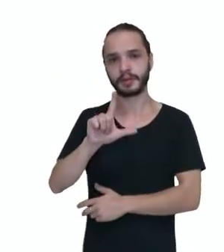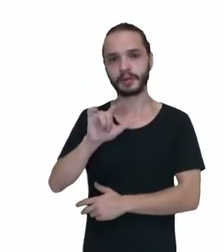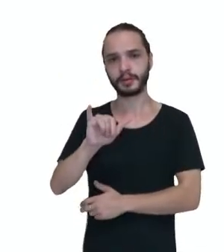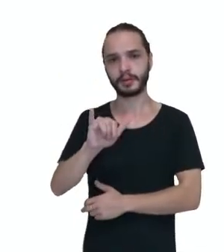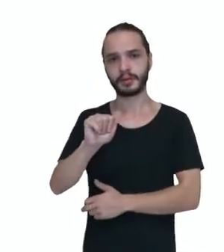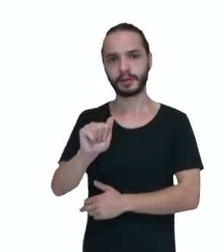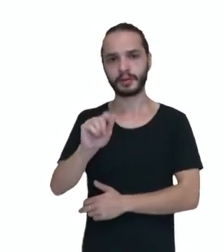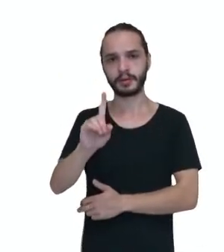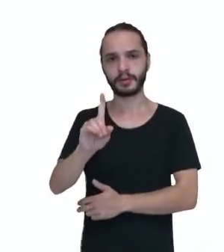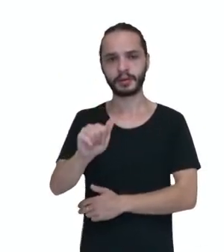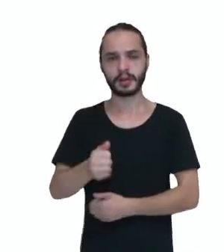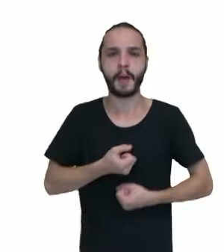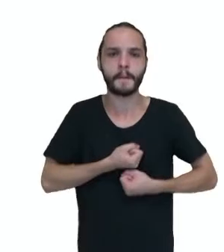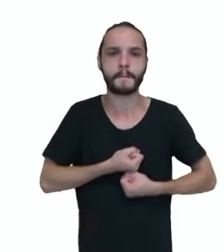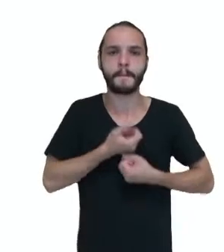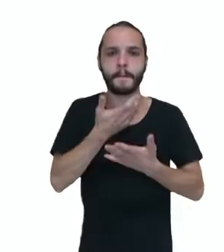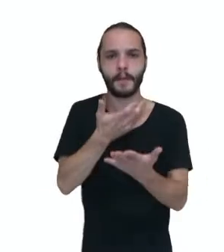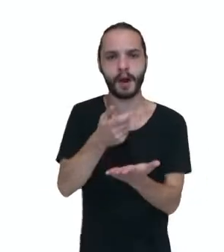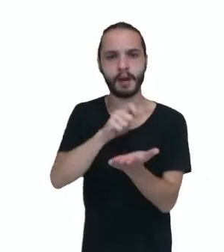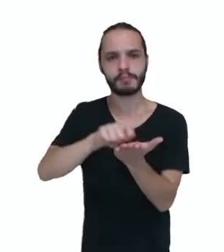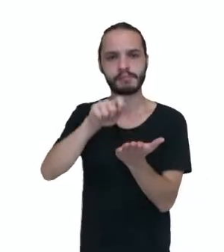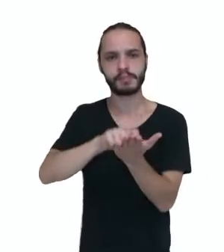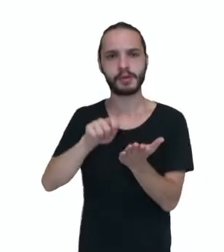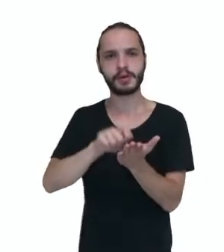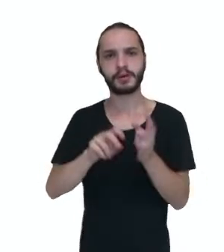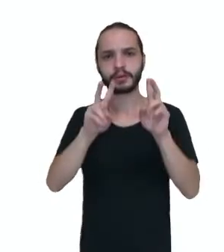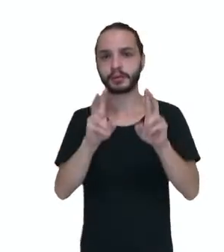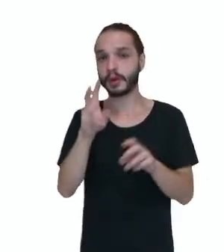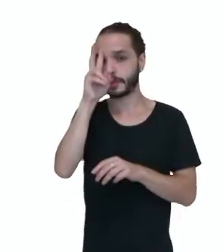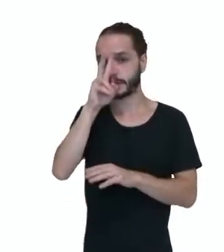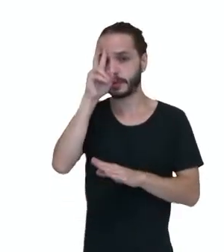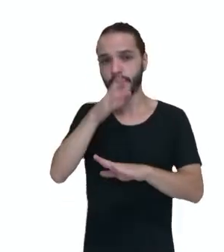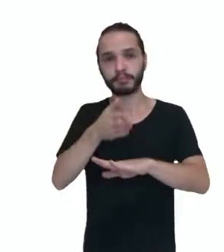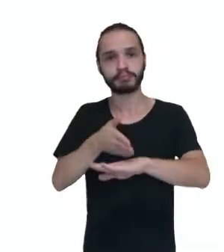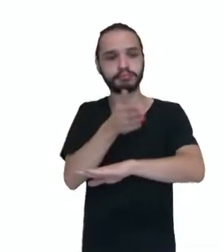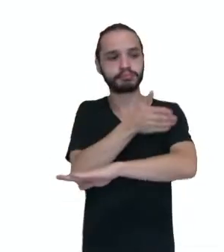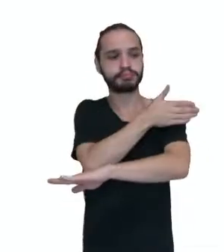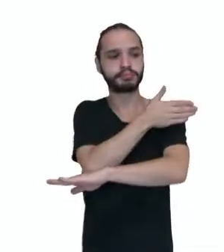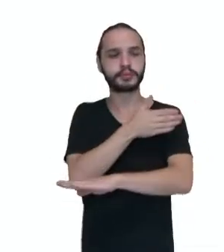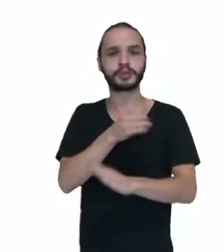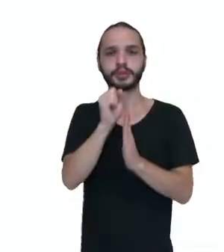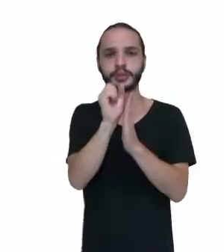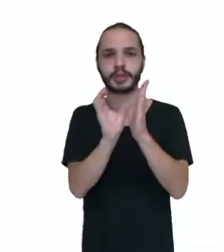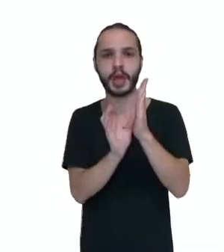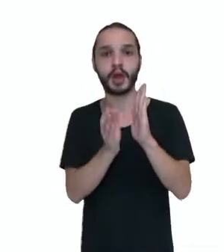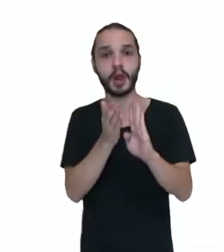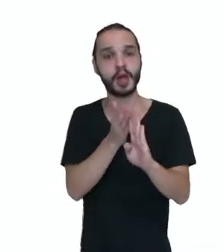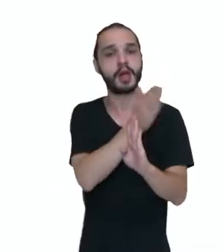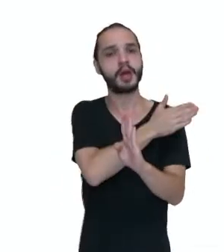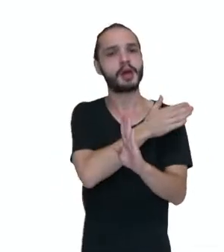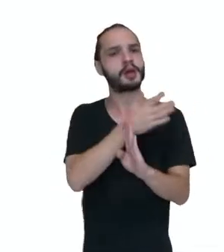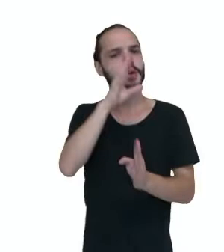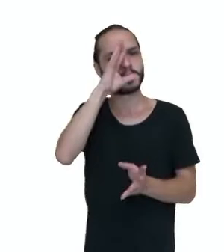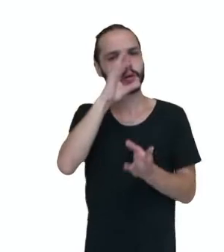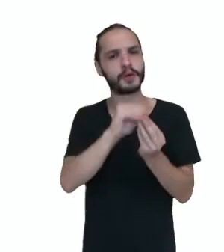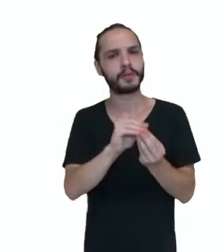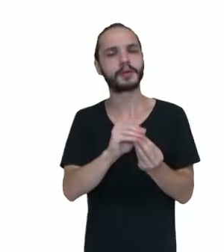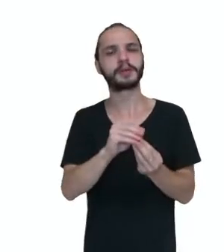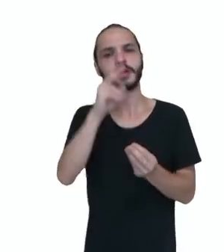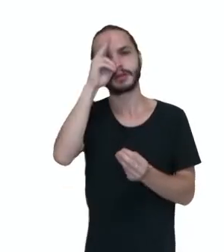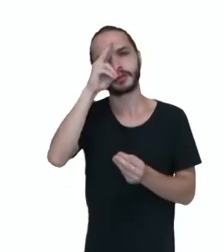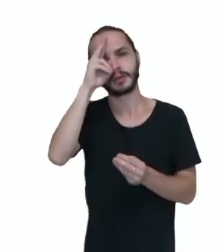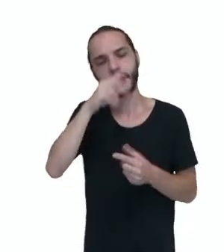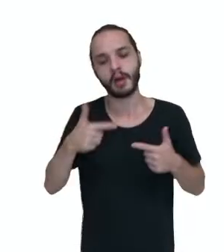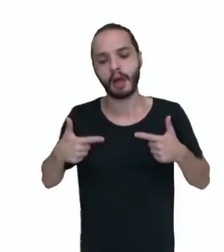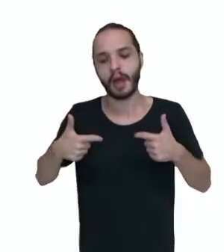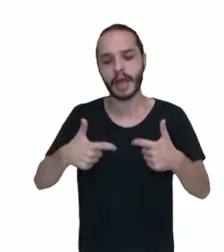os relatos orais sobre as histórias dos séculos anteriores a ele, que compreenderam a famosa Guerra de Troia.